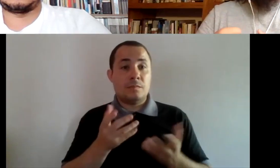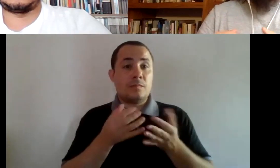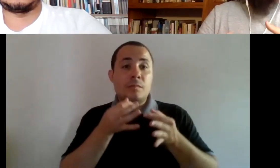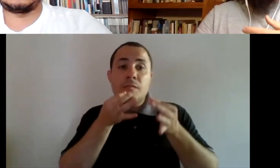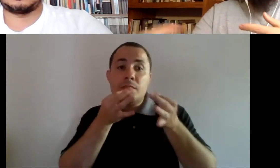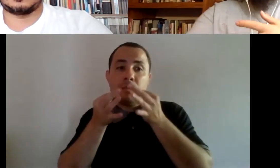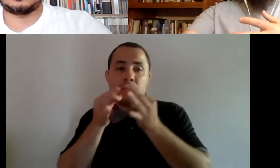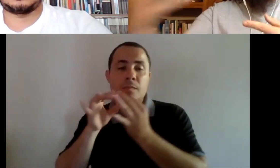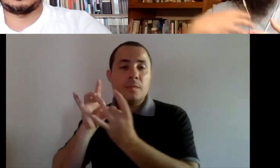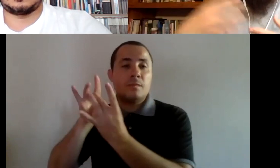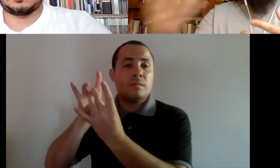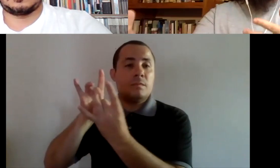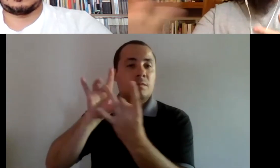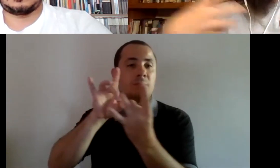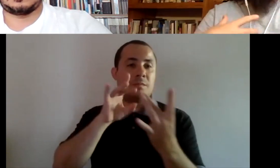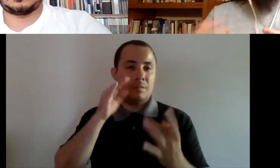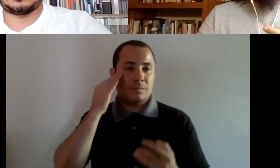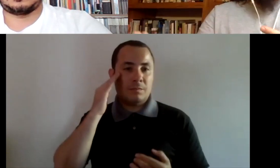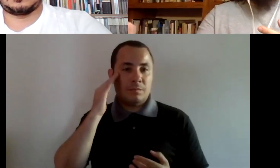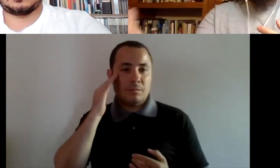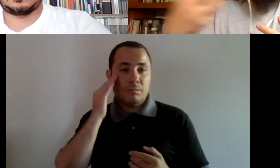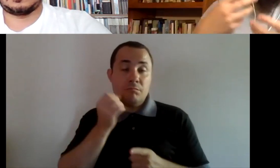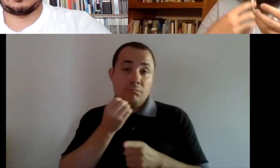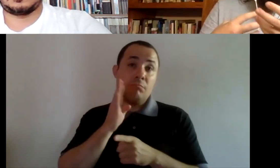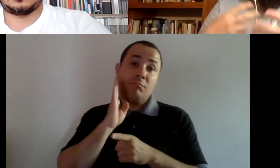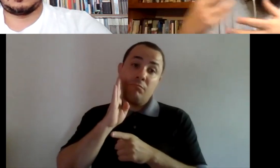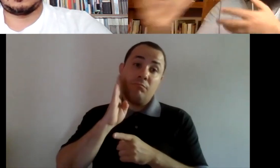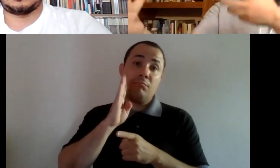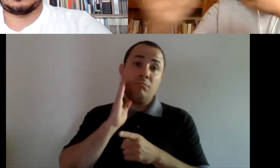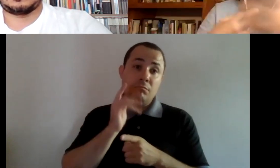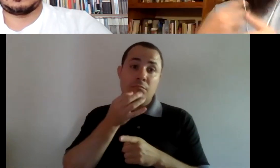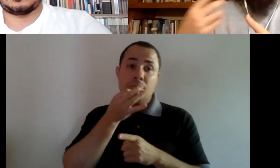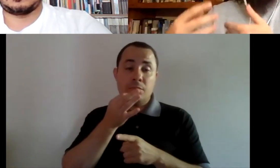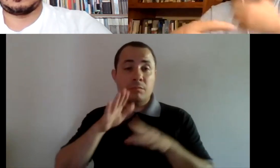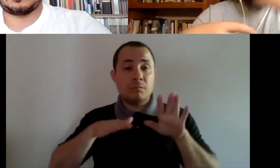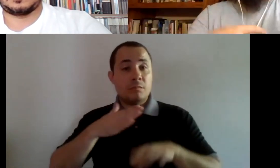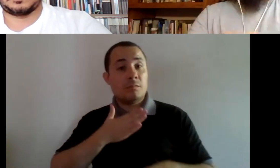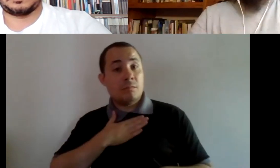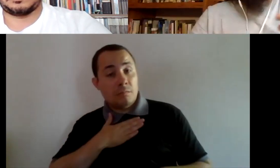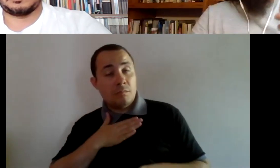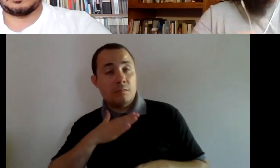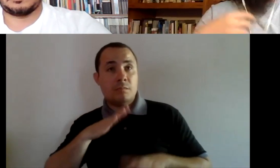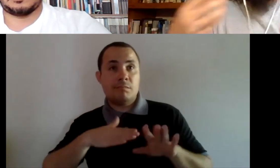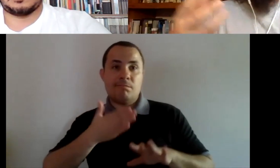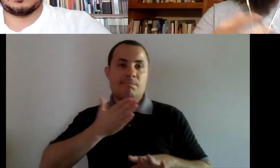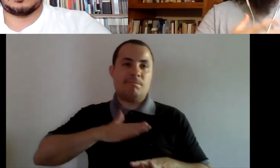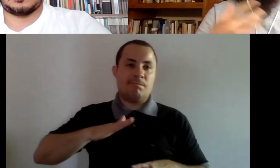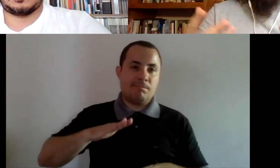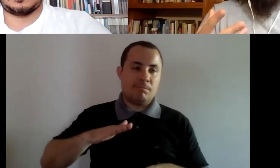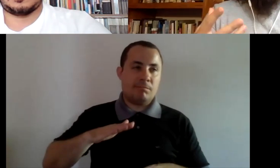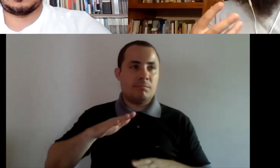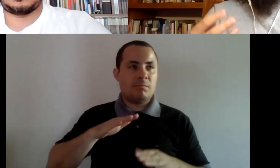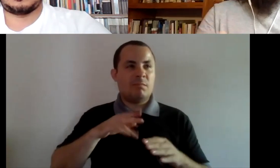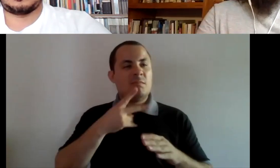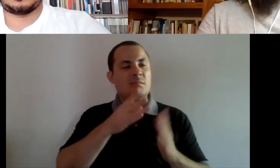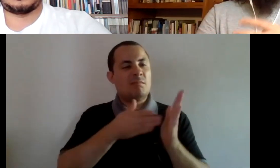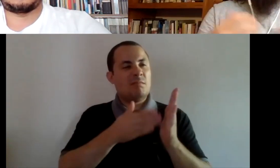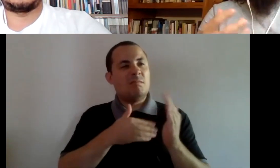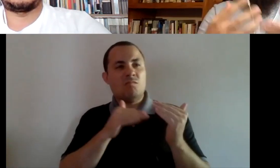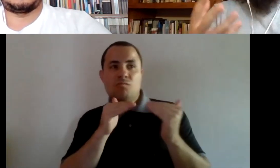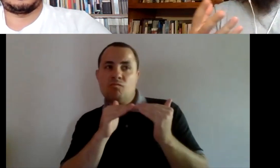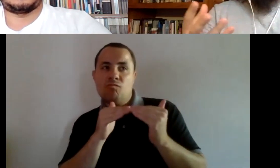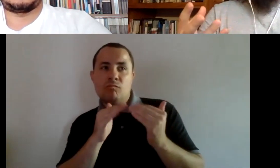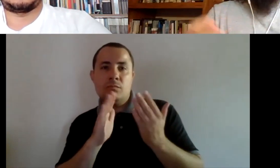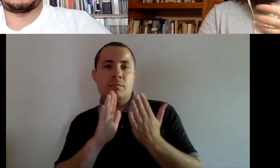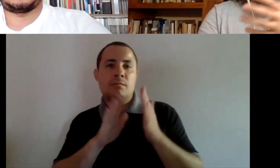feedback, né? Então você vai receber os comentários, e às vezes pessoas gostam, às vezes não gostam, às vezes concordam, às vezes discordam. E isso